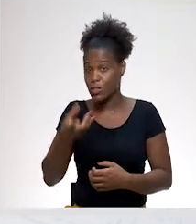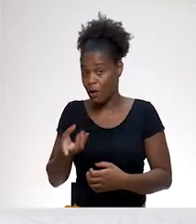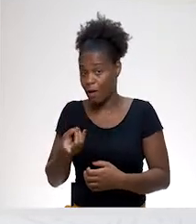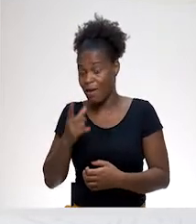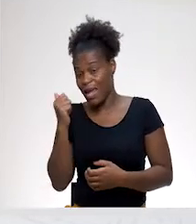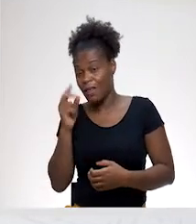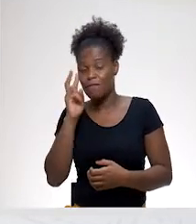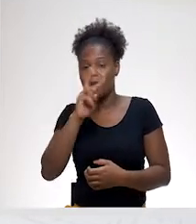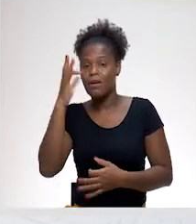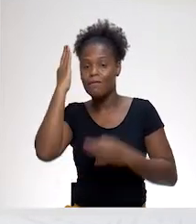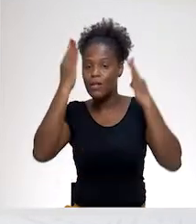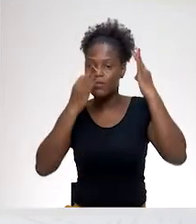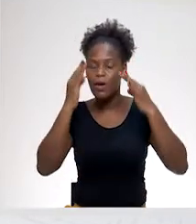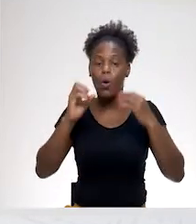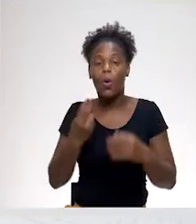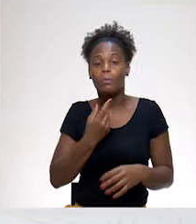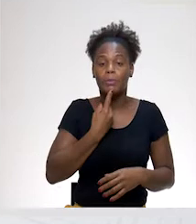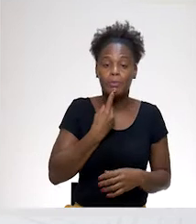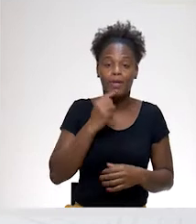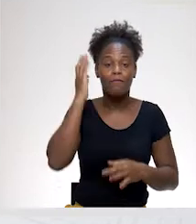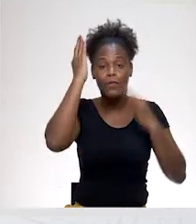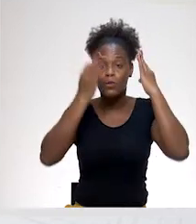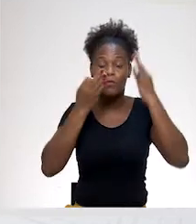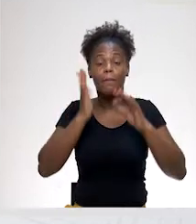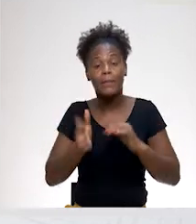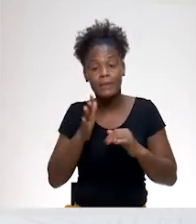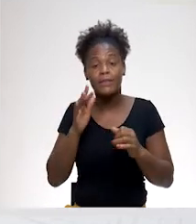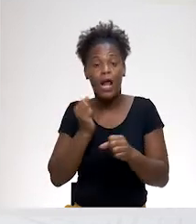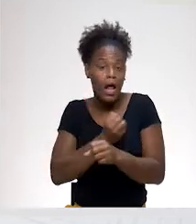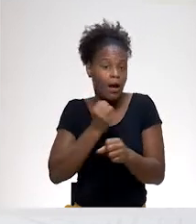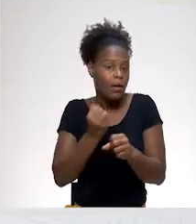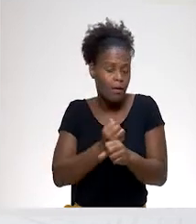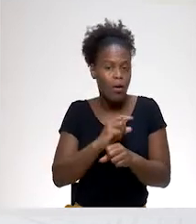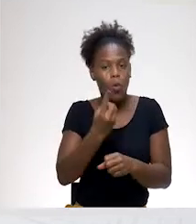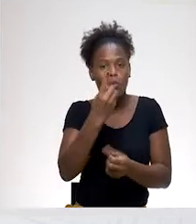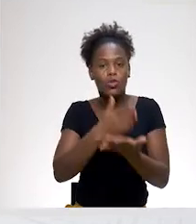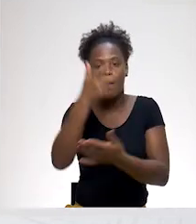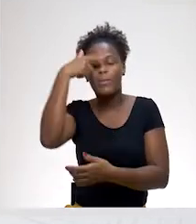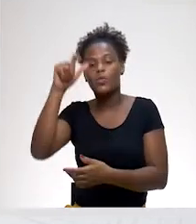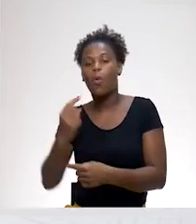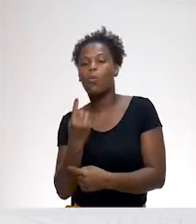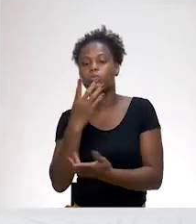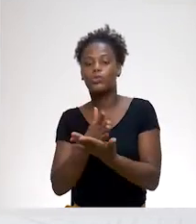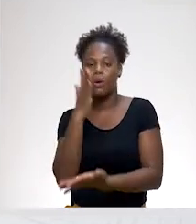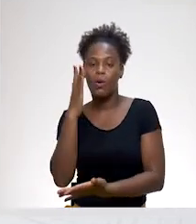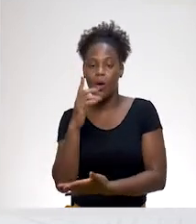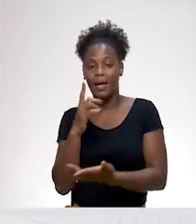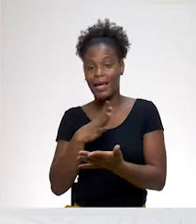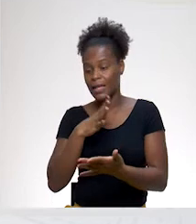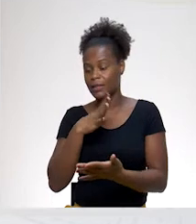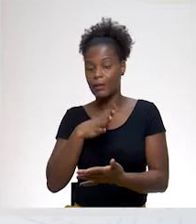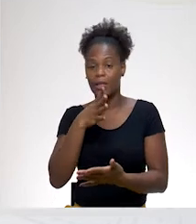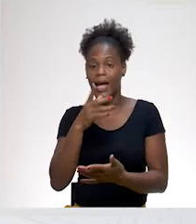1619. Ele via a filosofia, ou entendia que a filosofia tinha que ser uma obra de uma só pessoa, ou